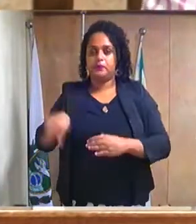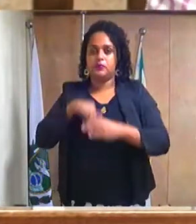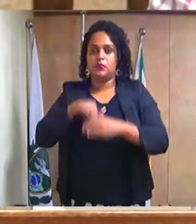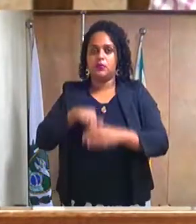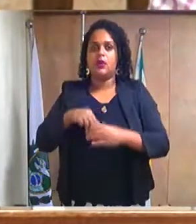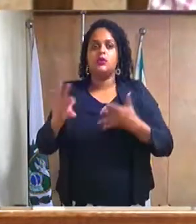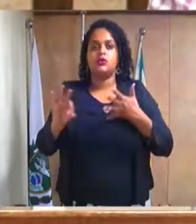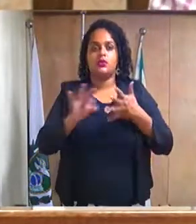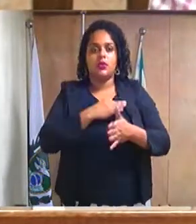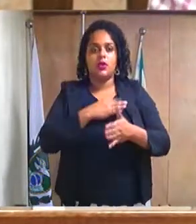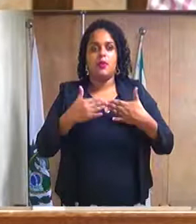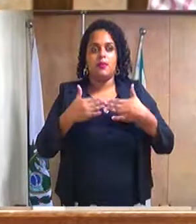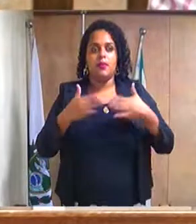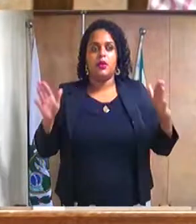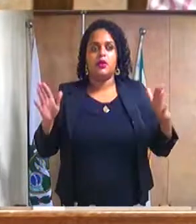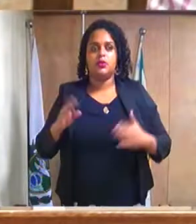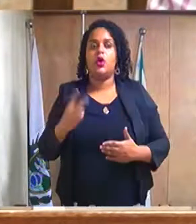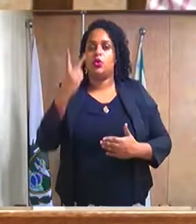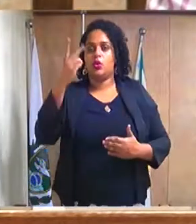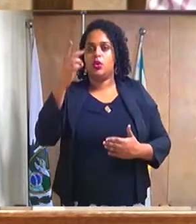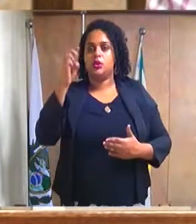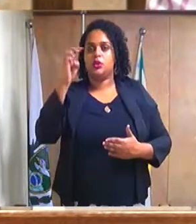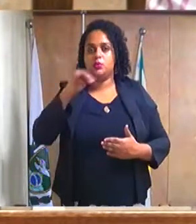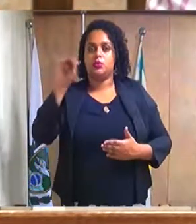As inscrições vão ficar abertas por dois minutos.